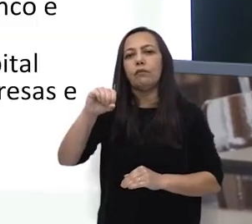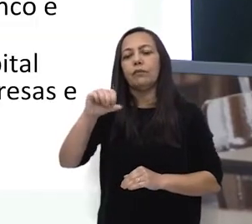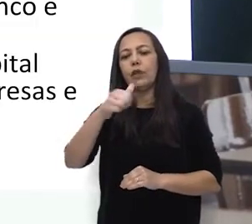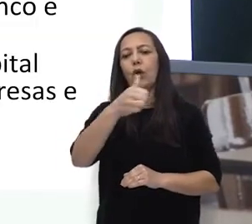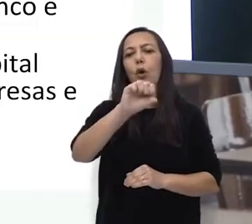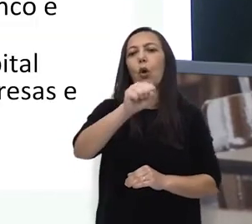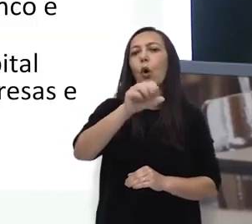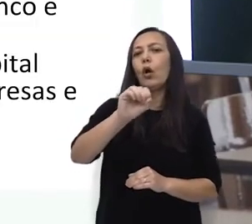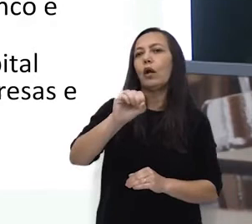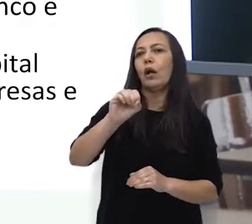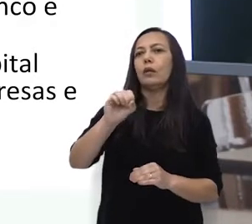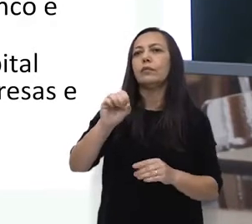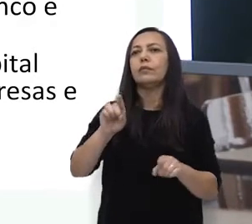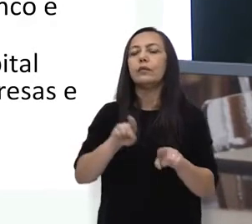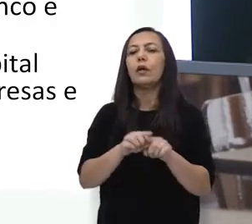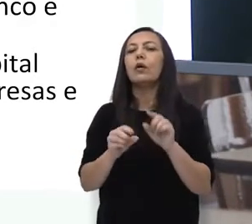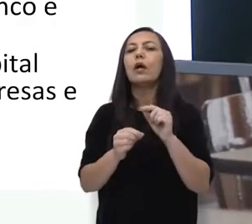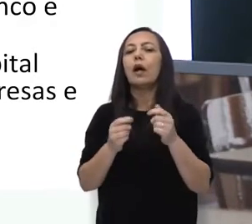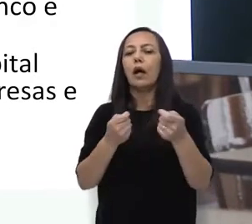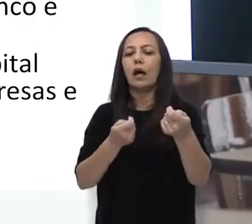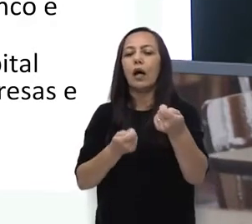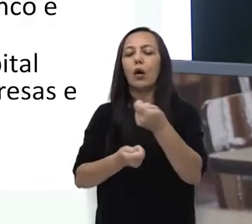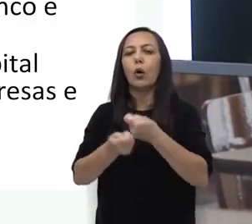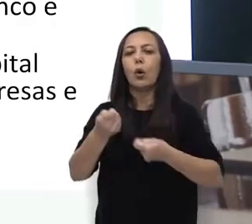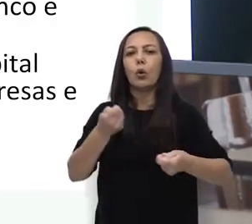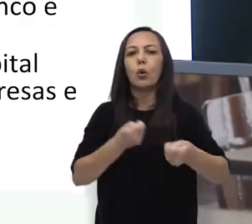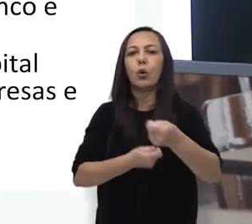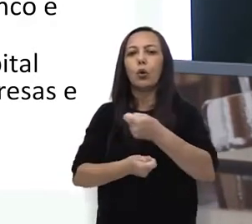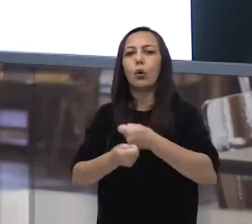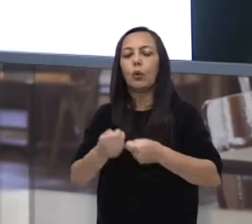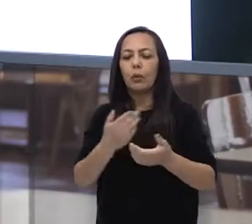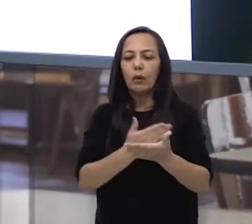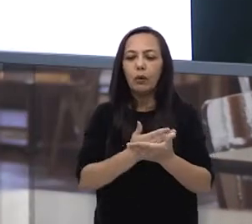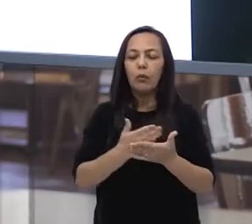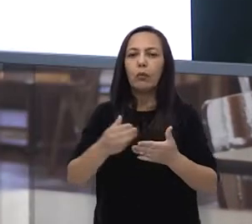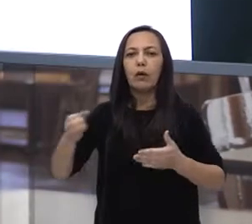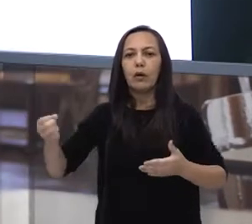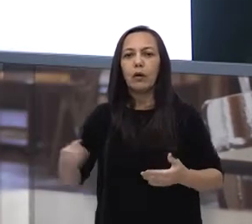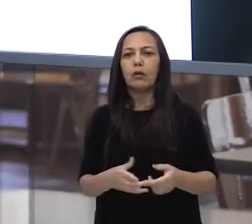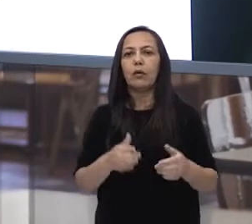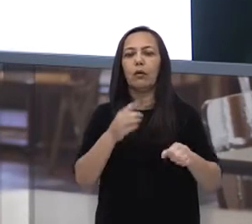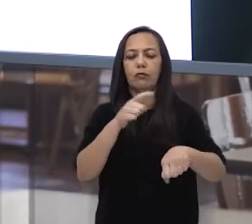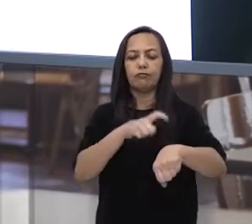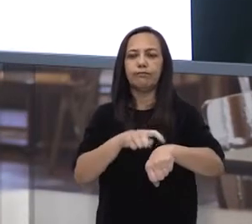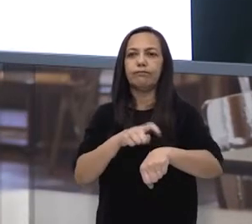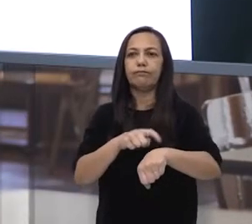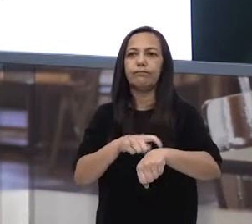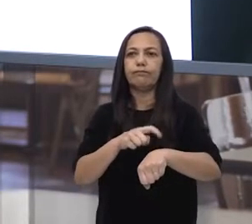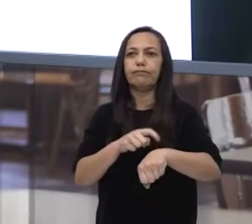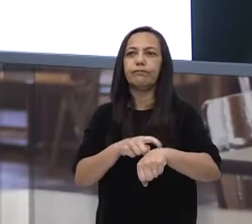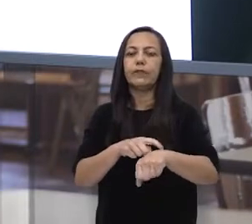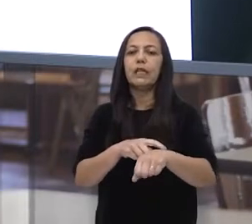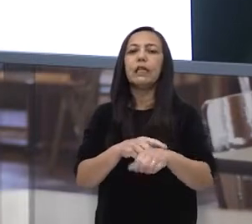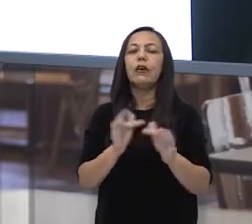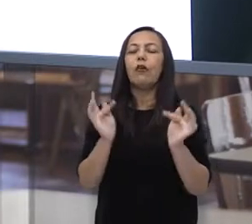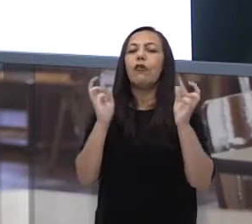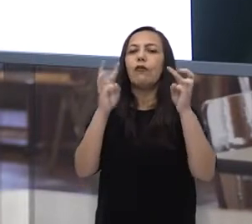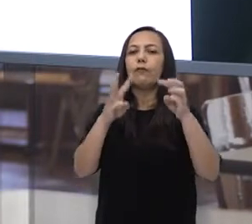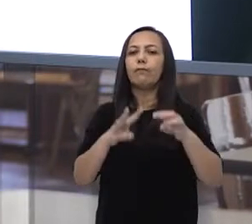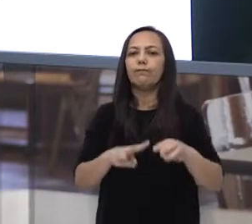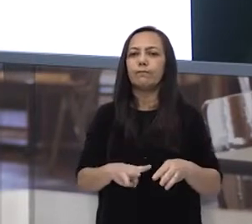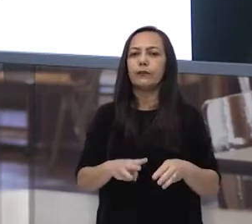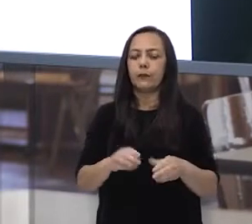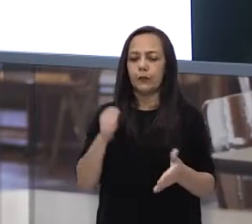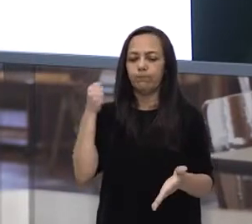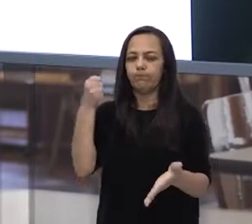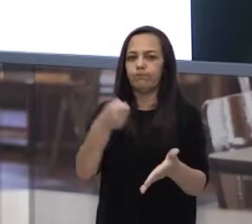década perdida, e a retomada da economia na década de 90. Então, a gente tem aí o final da ditadura, o